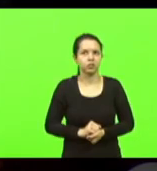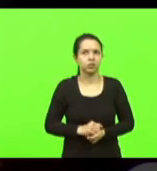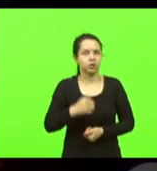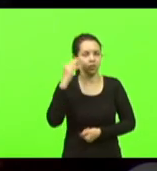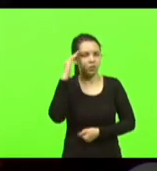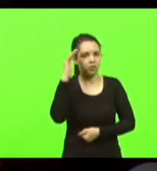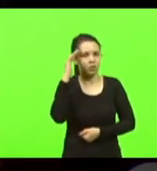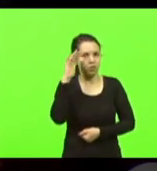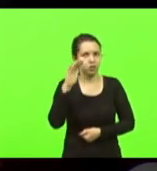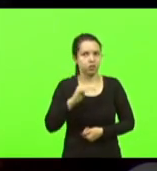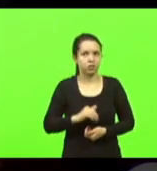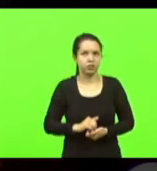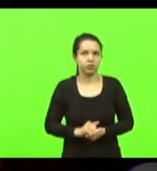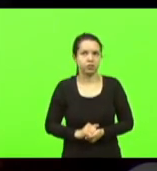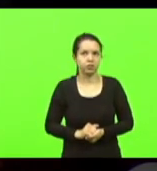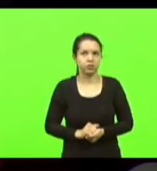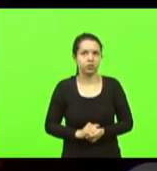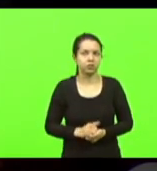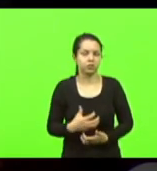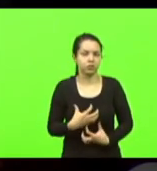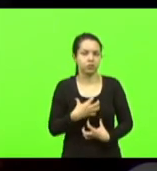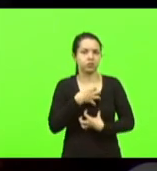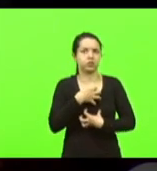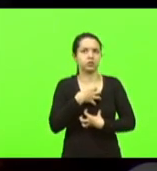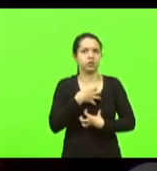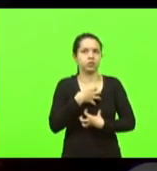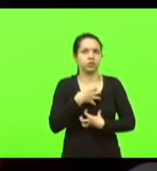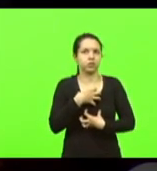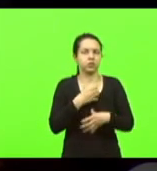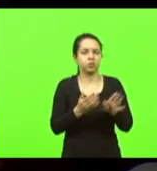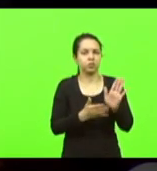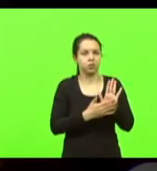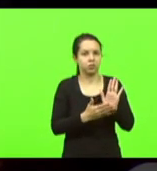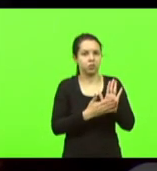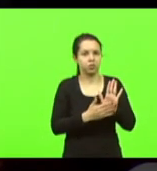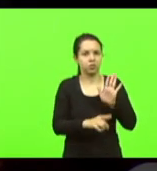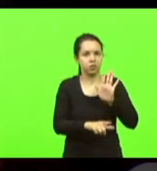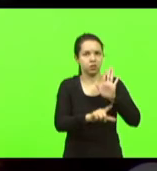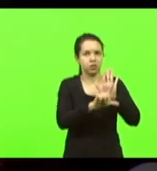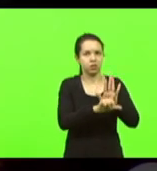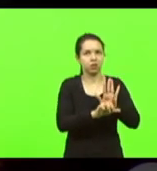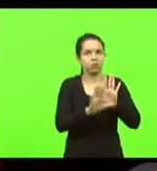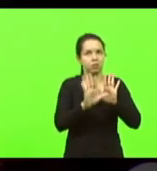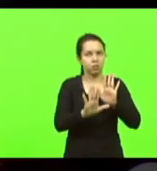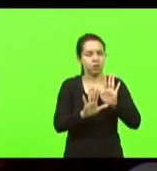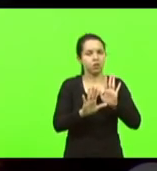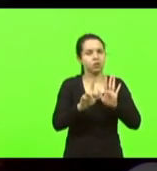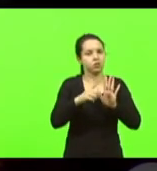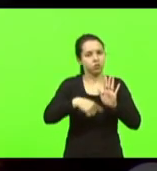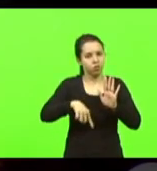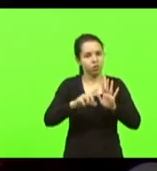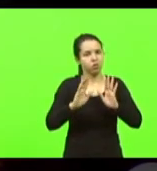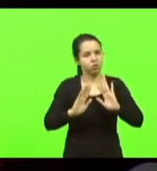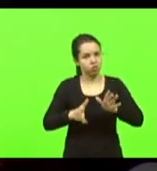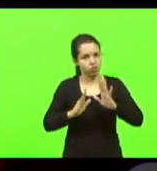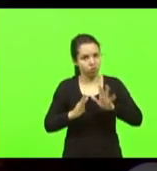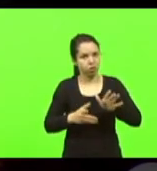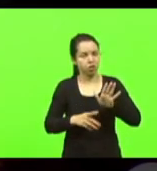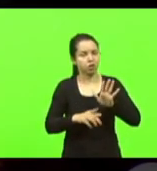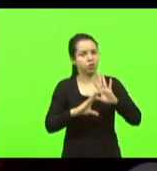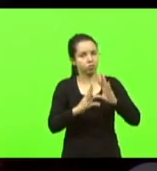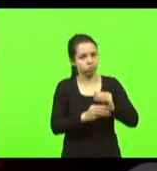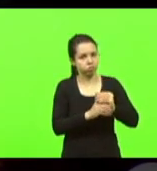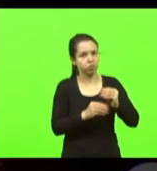entendo a o espírito é dos propositores dessa lei mas não já estamos com ela incorporada no